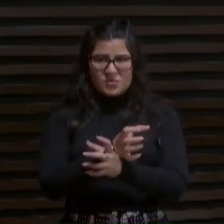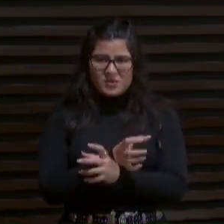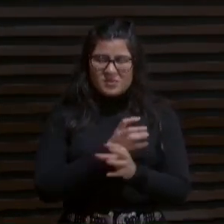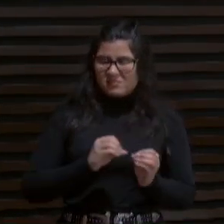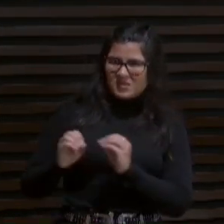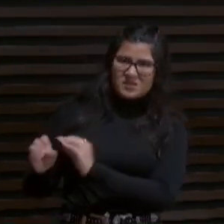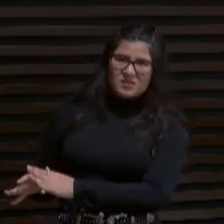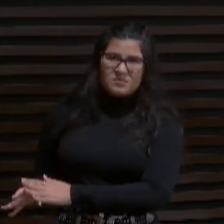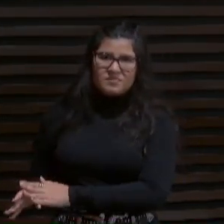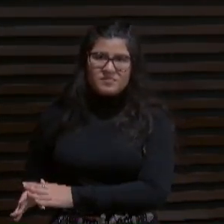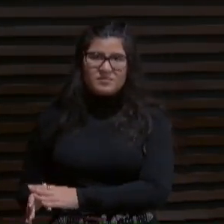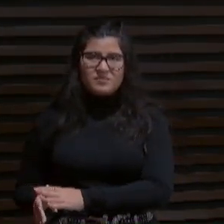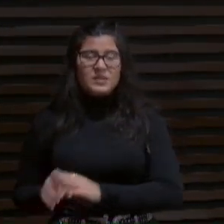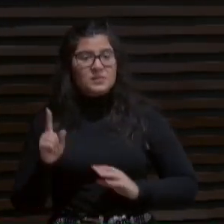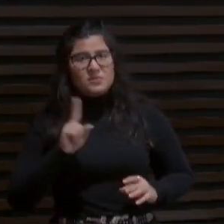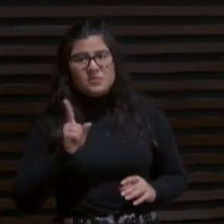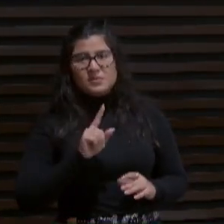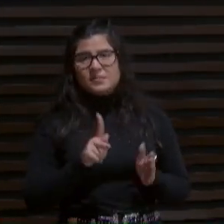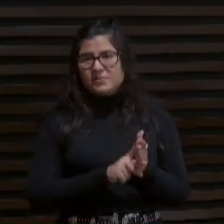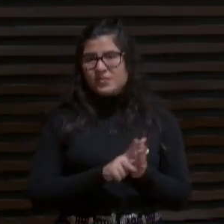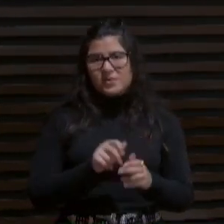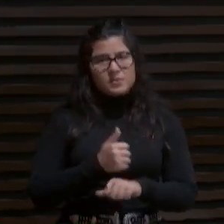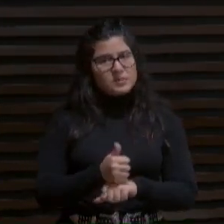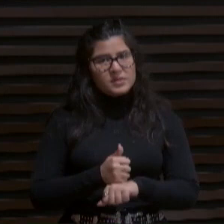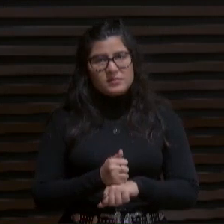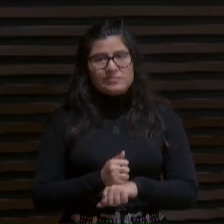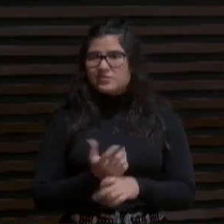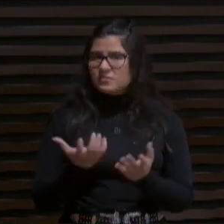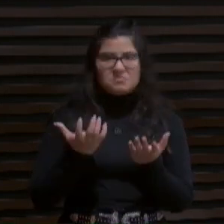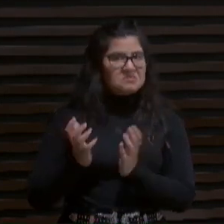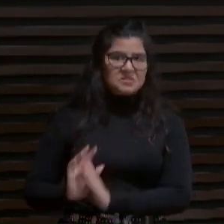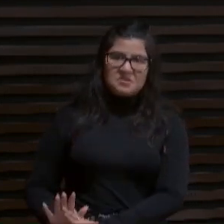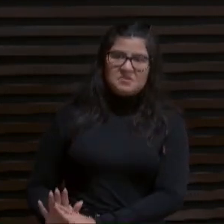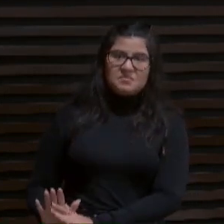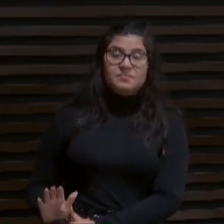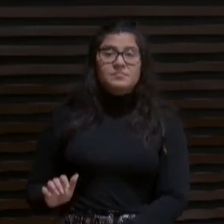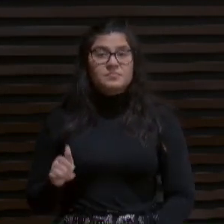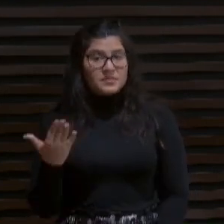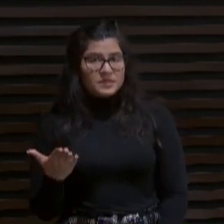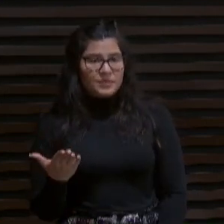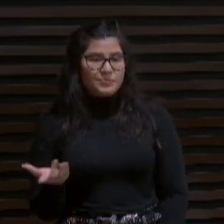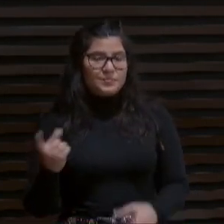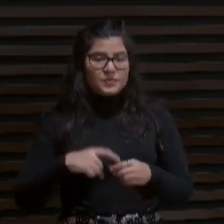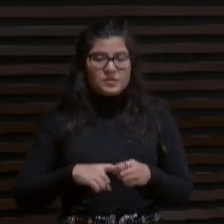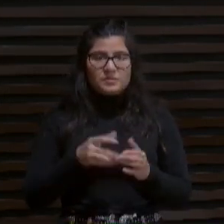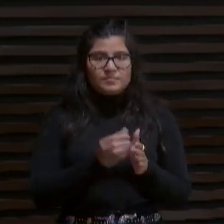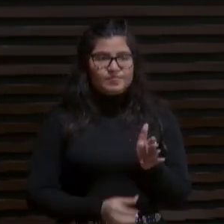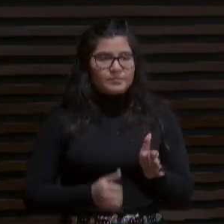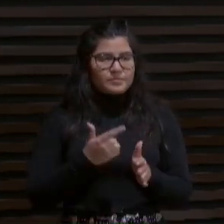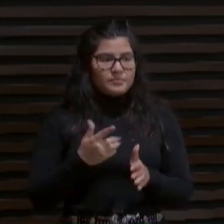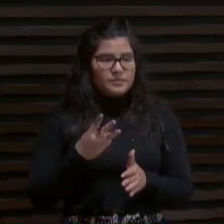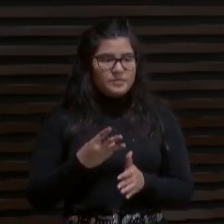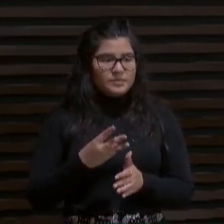outra coisa, mas não seria de Abraão, e não era isso que ele queria. E então, voltando ao capítulo 23, versículos 7